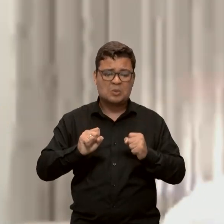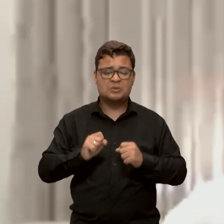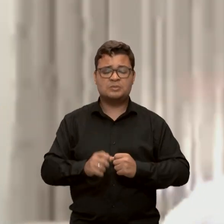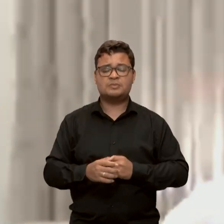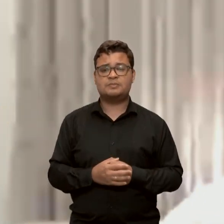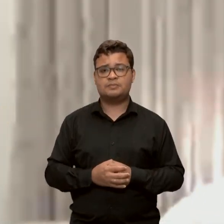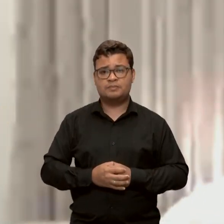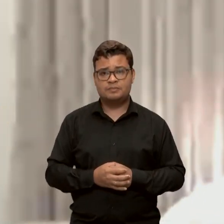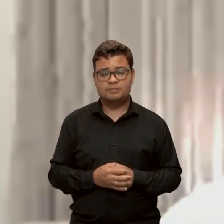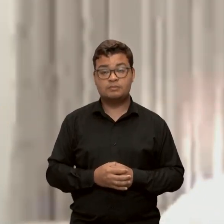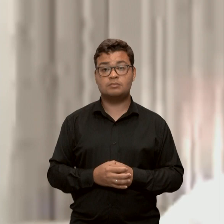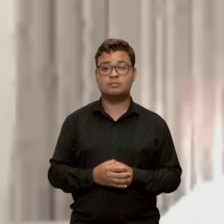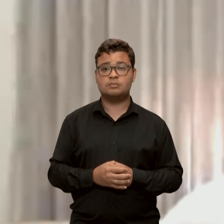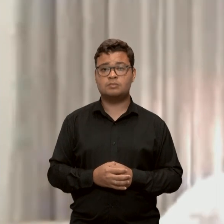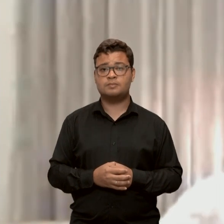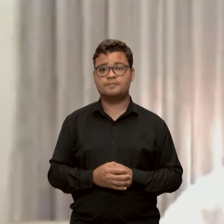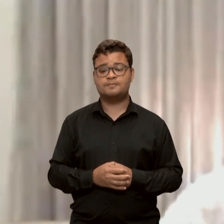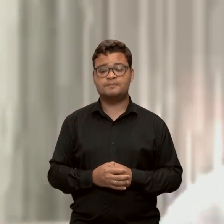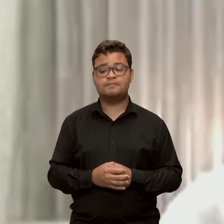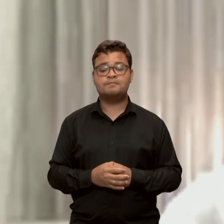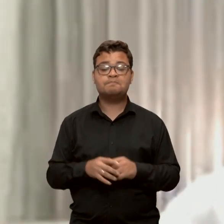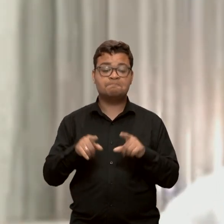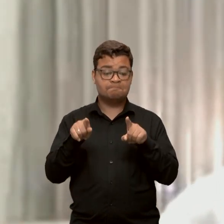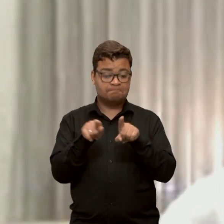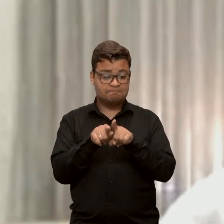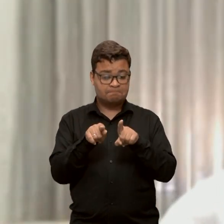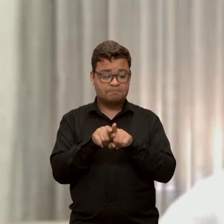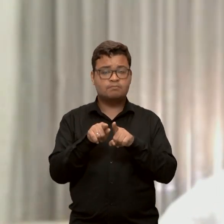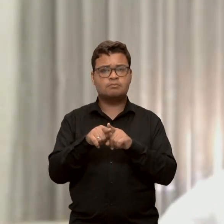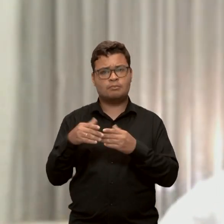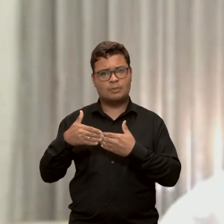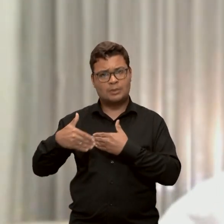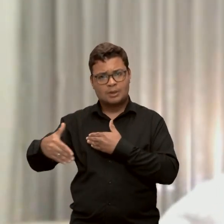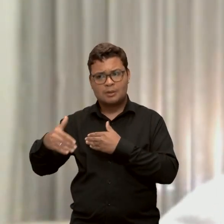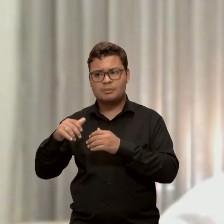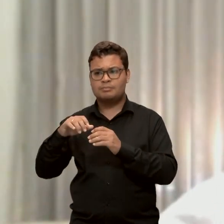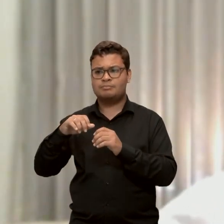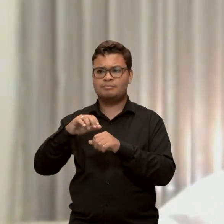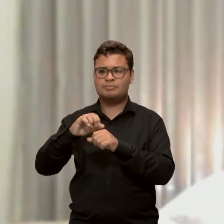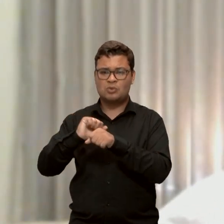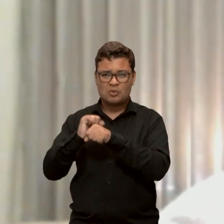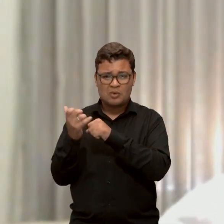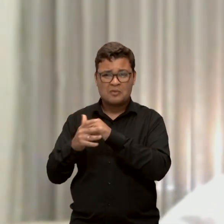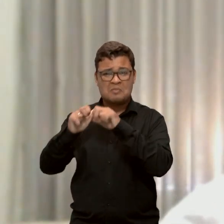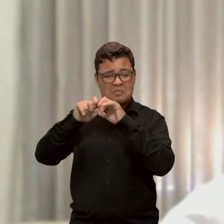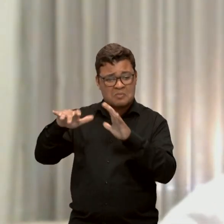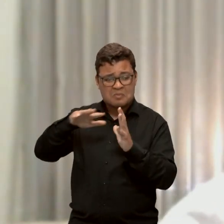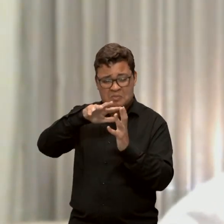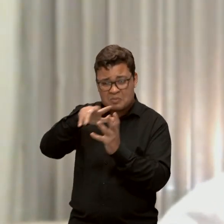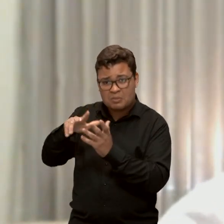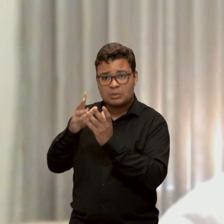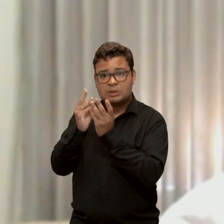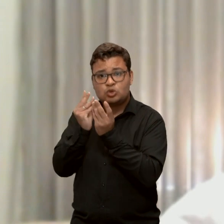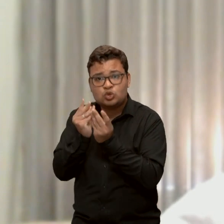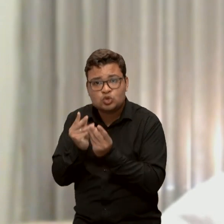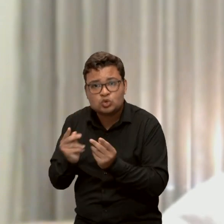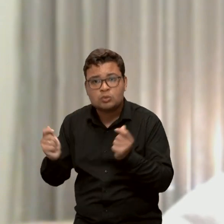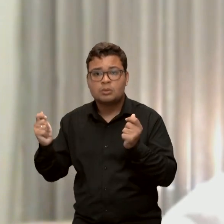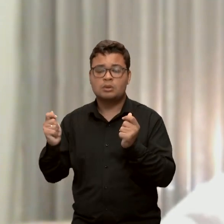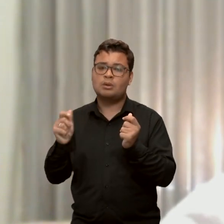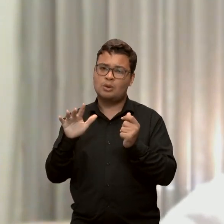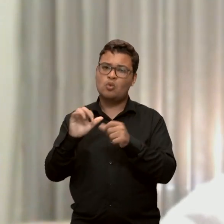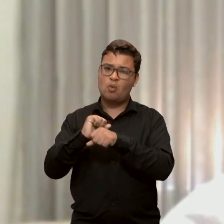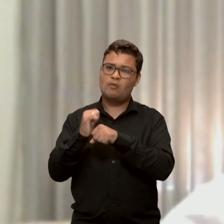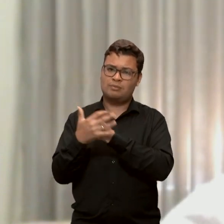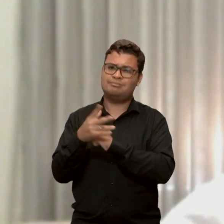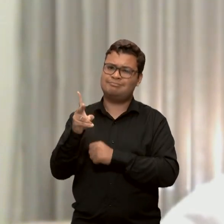dor articular, mialgia, a gente tem que pensar em dengue, principalmente nesse ano que passou, a gente viu